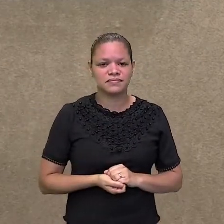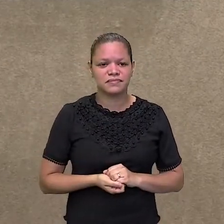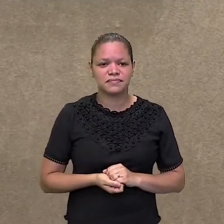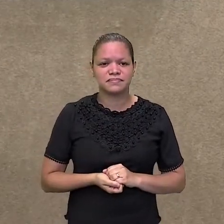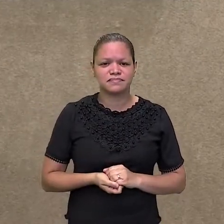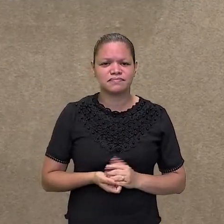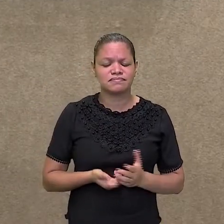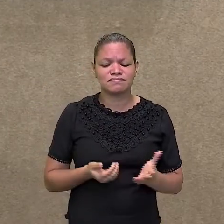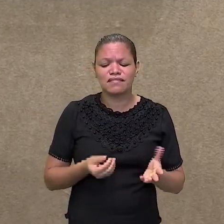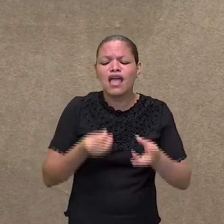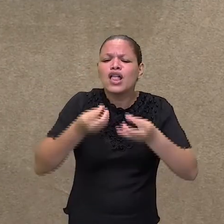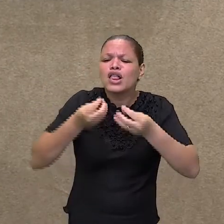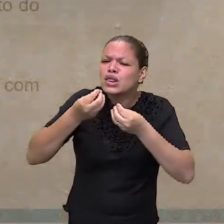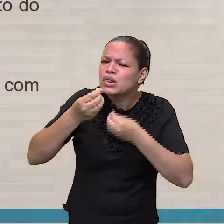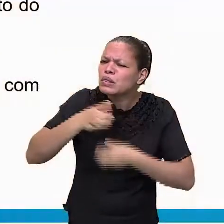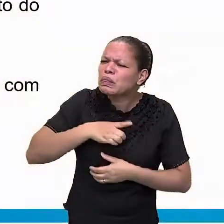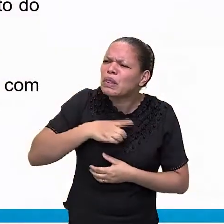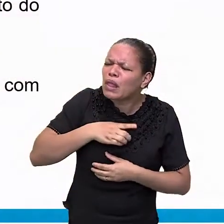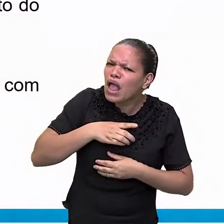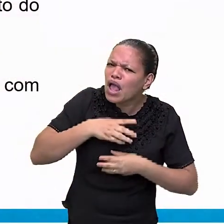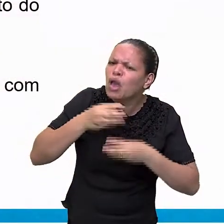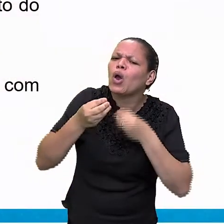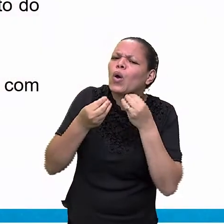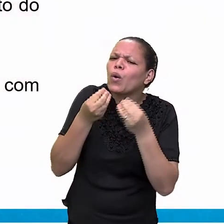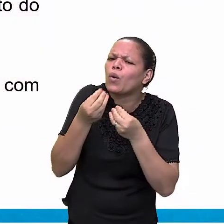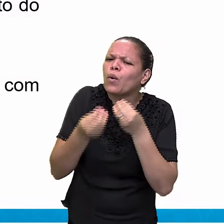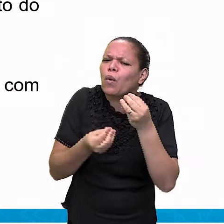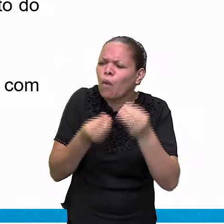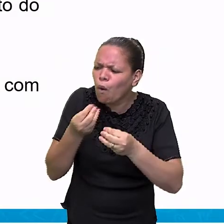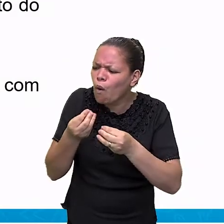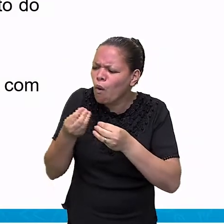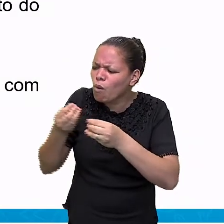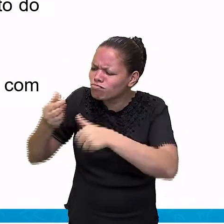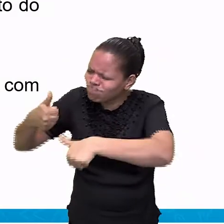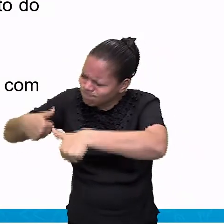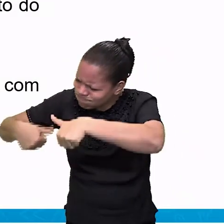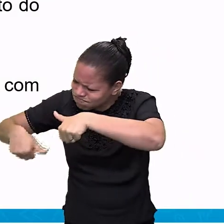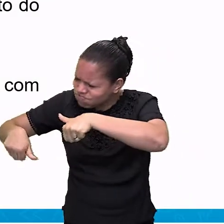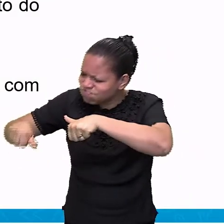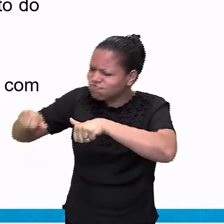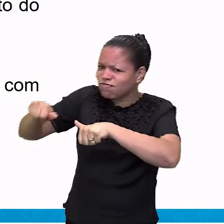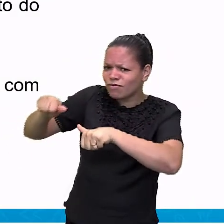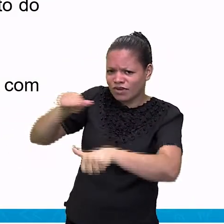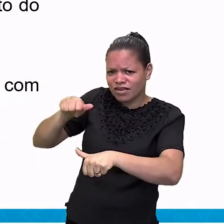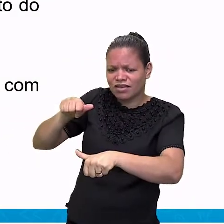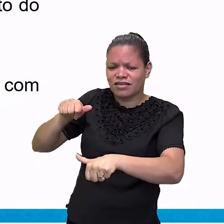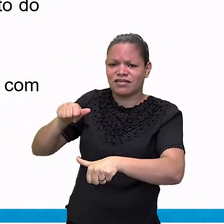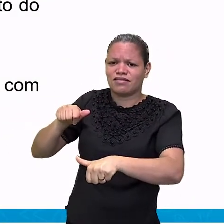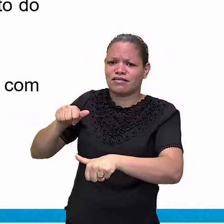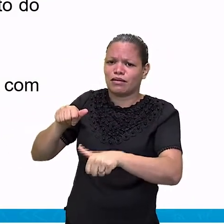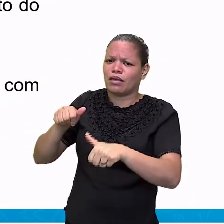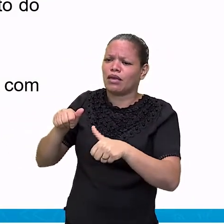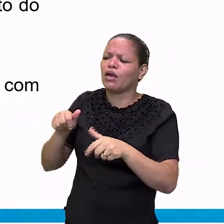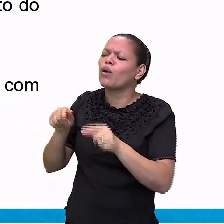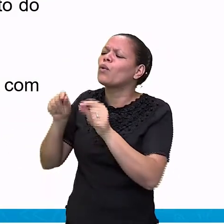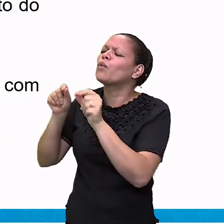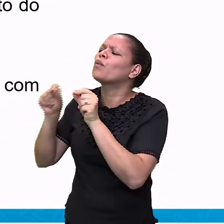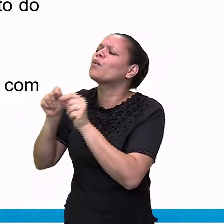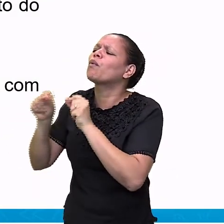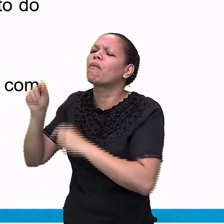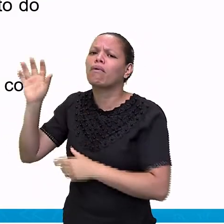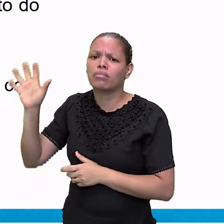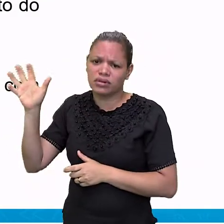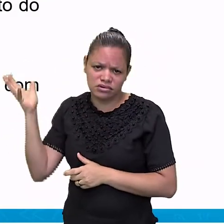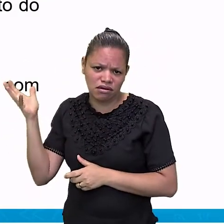possível reverter as mudanças que ocorreu no sorvete de Ana? Vamos analisar comigo. Ana